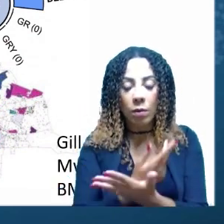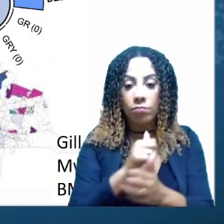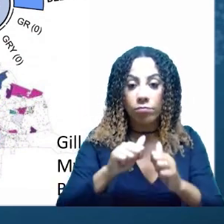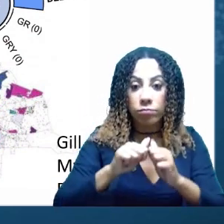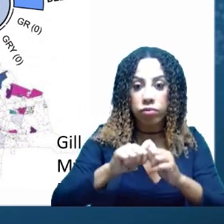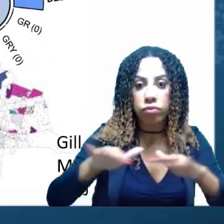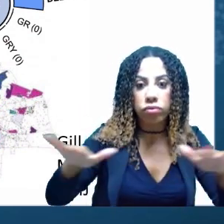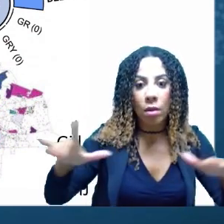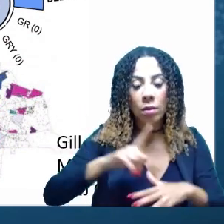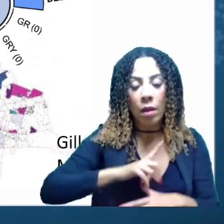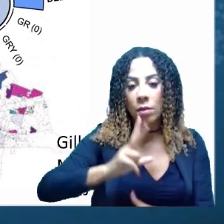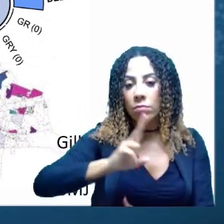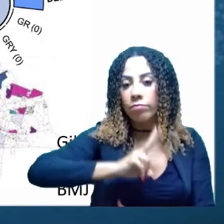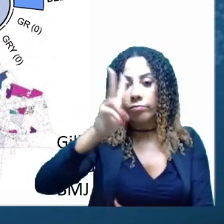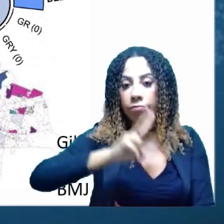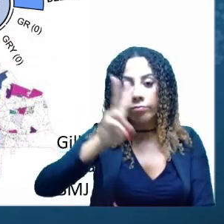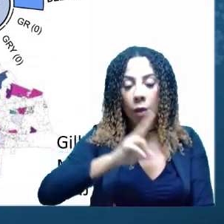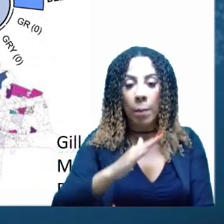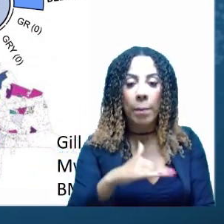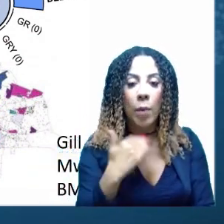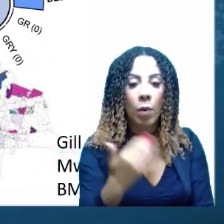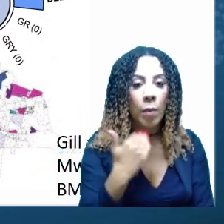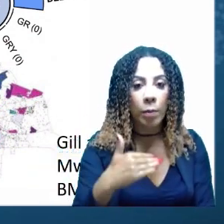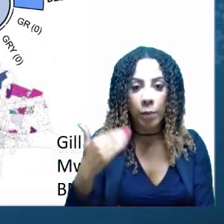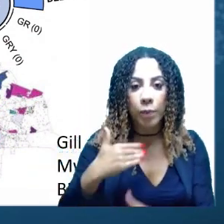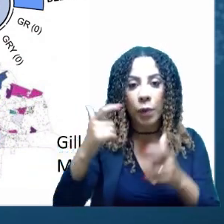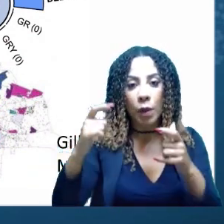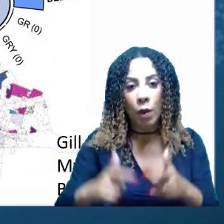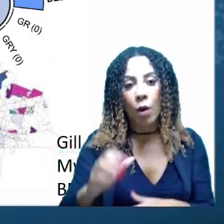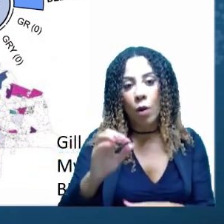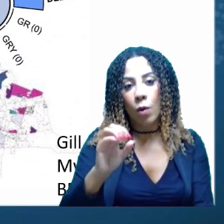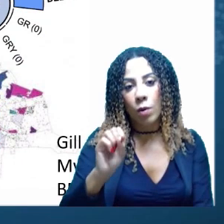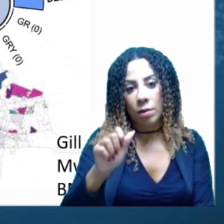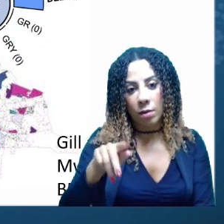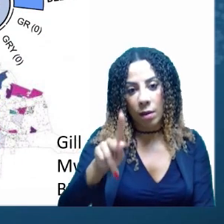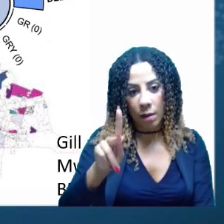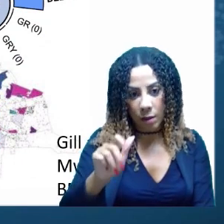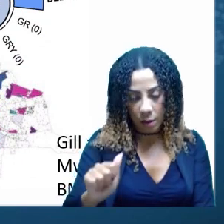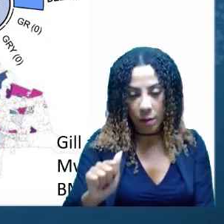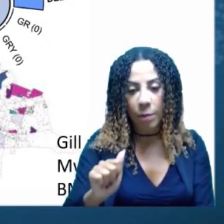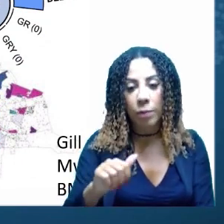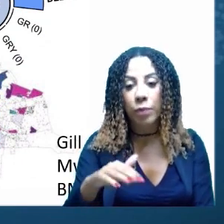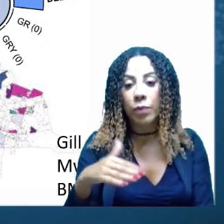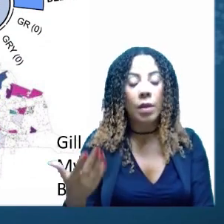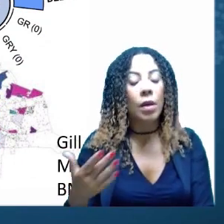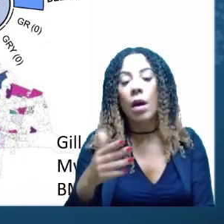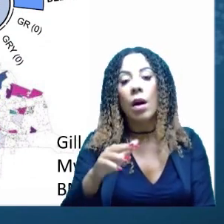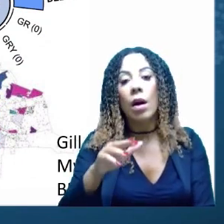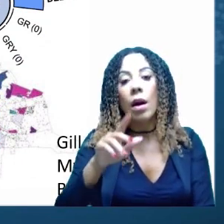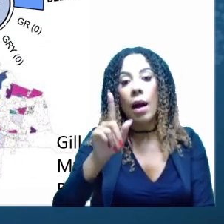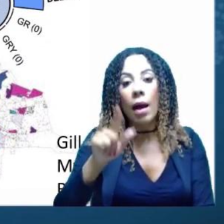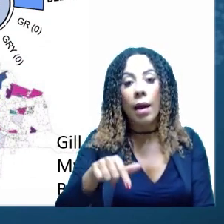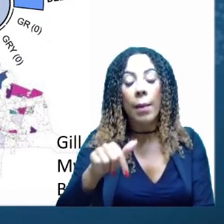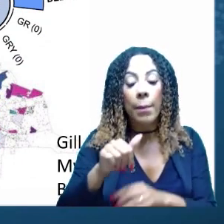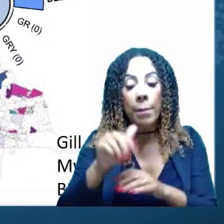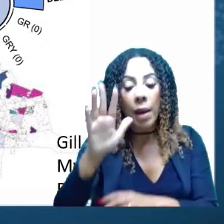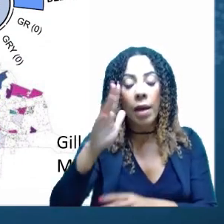de mortes também em Lusaka. Então, não só é a mais comum causa de morte.